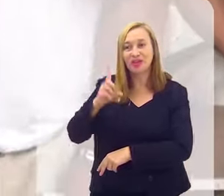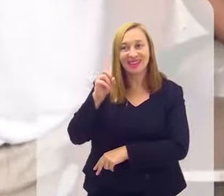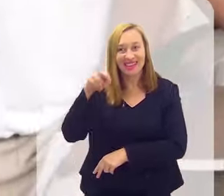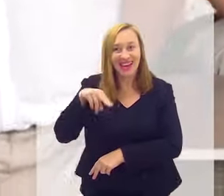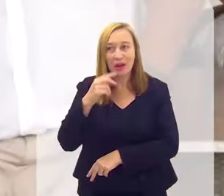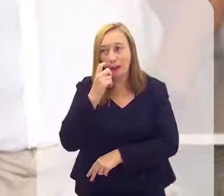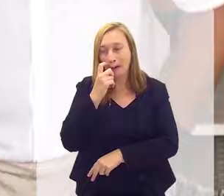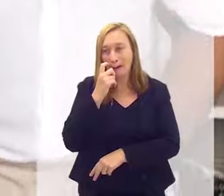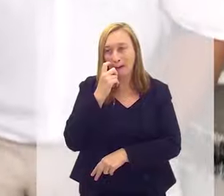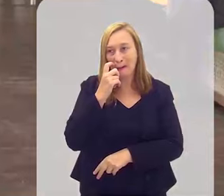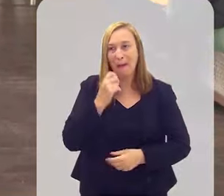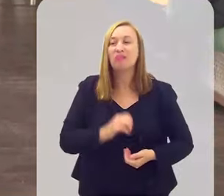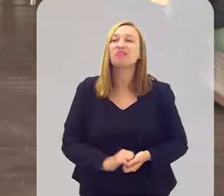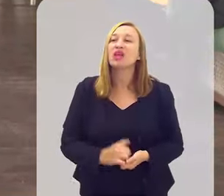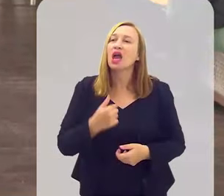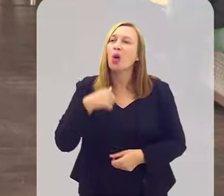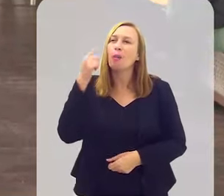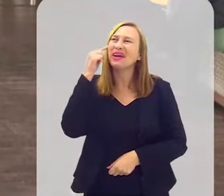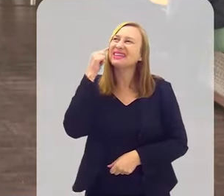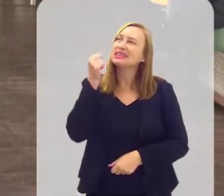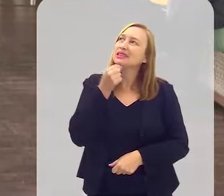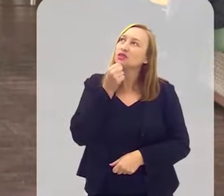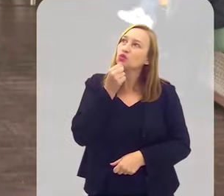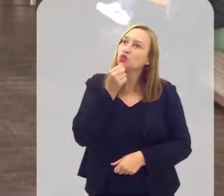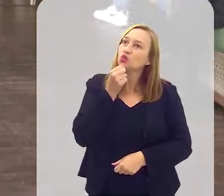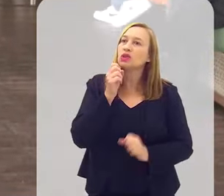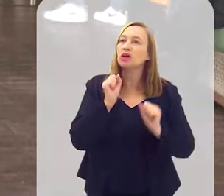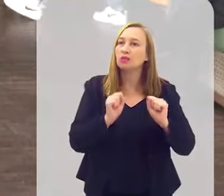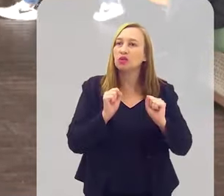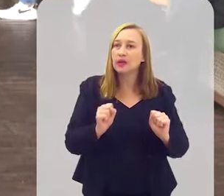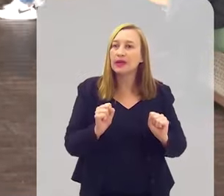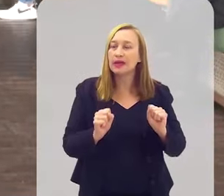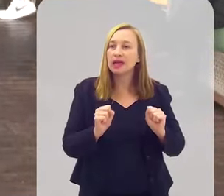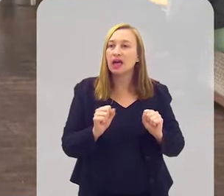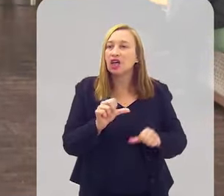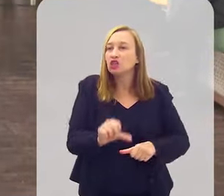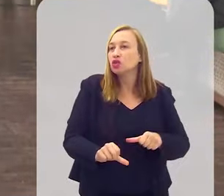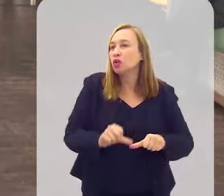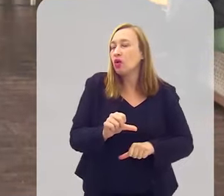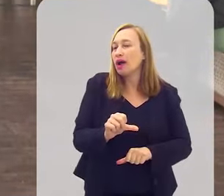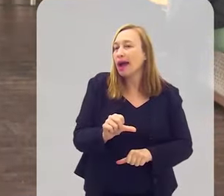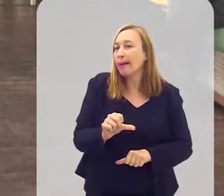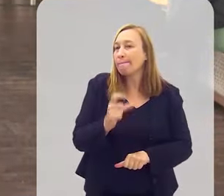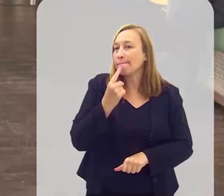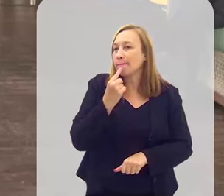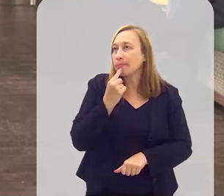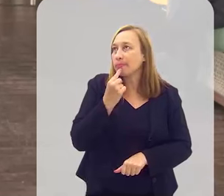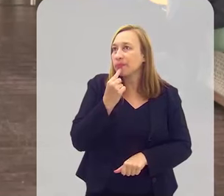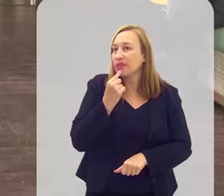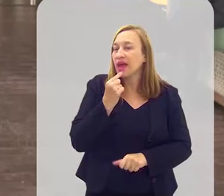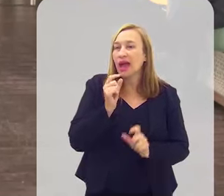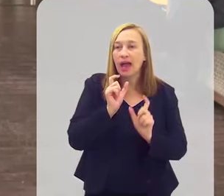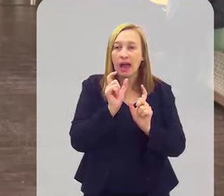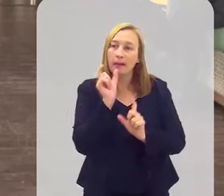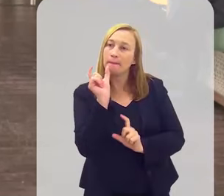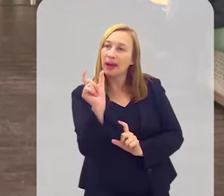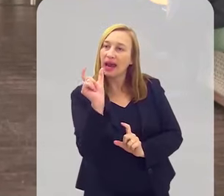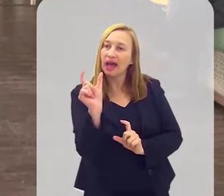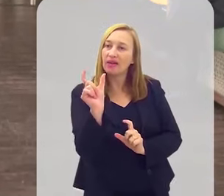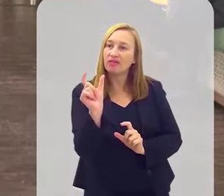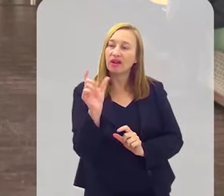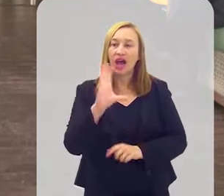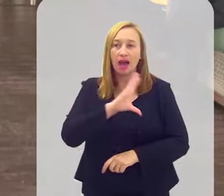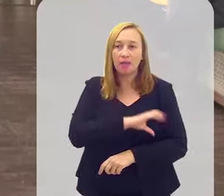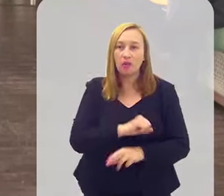tá vou sentar aqui com o meu amigo Dan Ah eu estava aqui pensando que eu poderia facilmente trocar